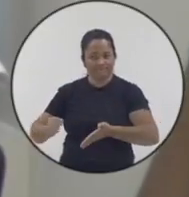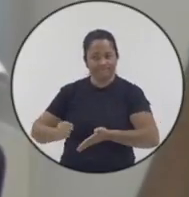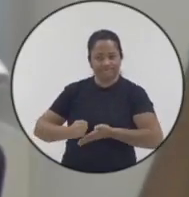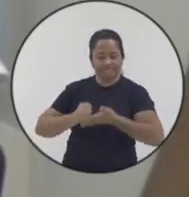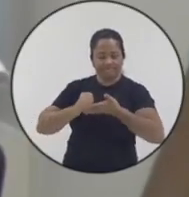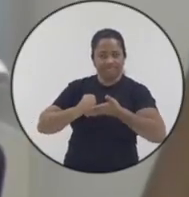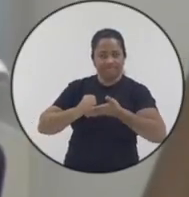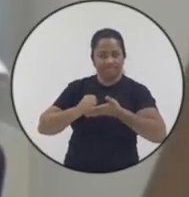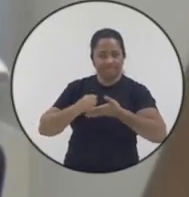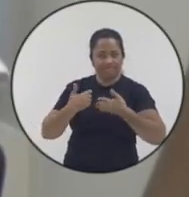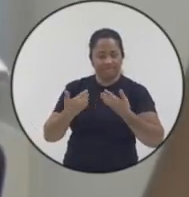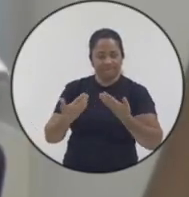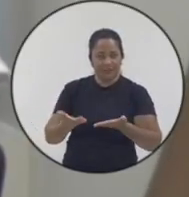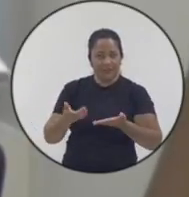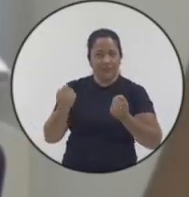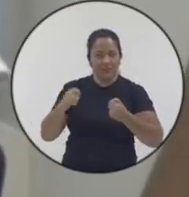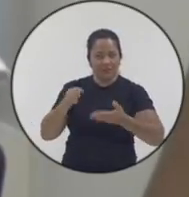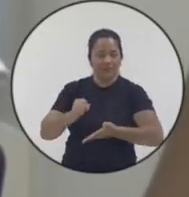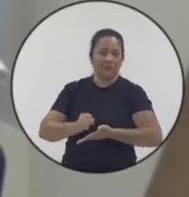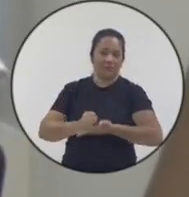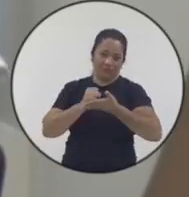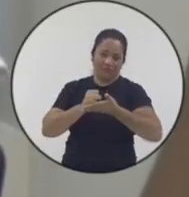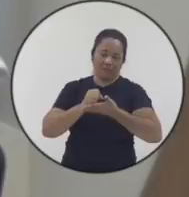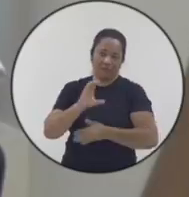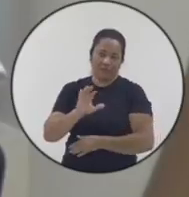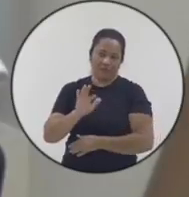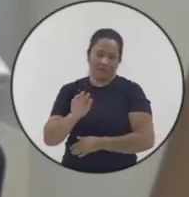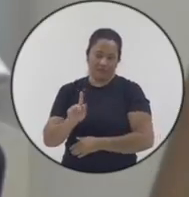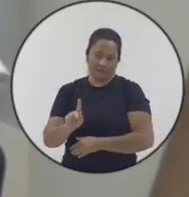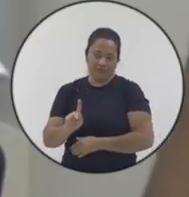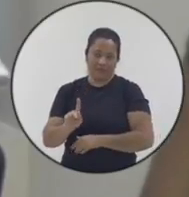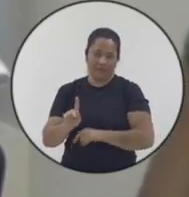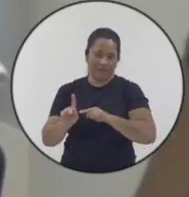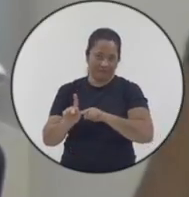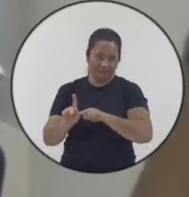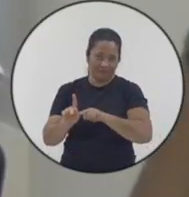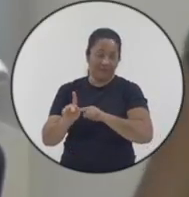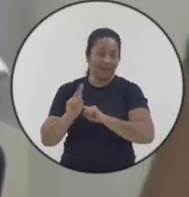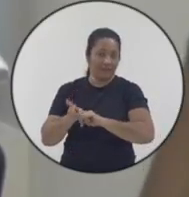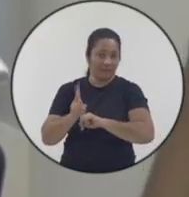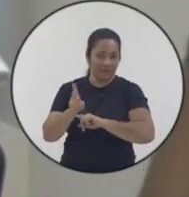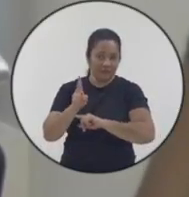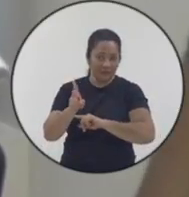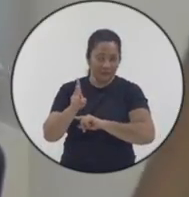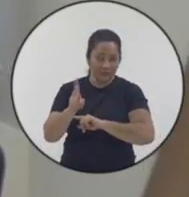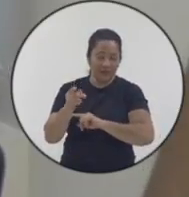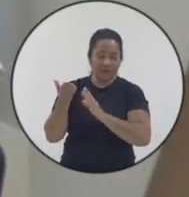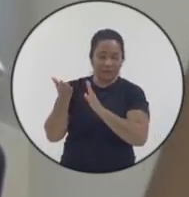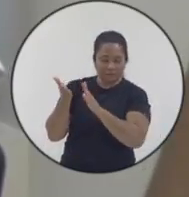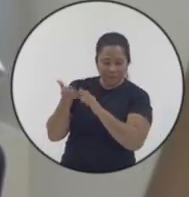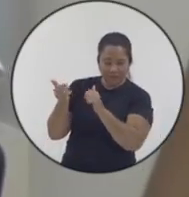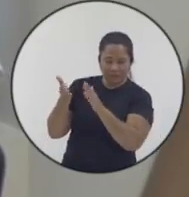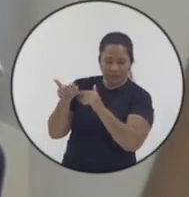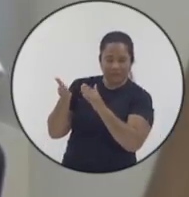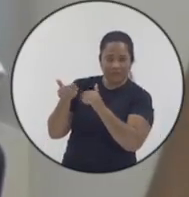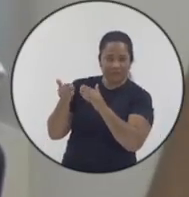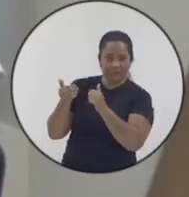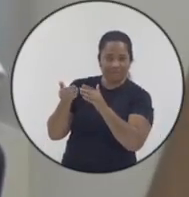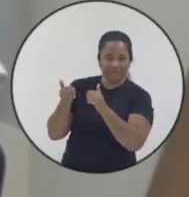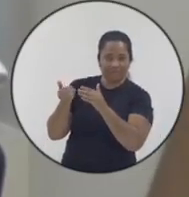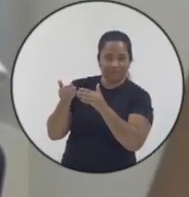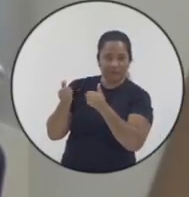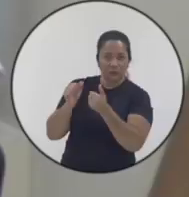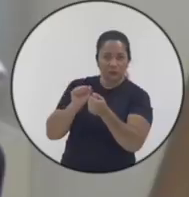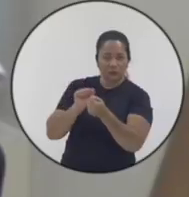de um órgão de classe como o Conselho Federal de Psicologia, que tem sempre sido requisitado perante os tribunais